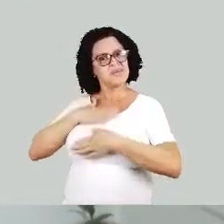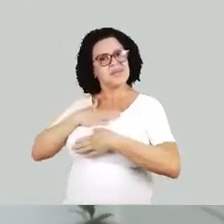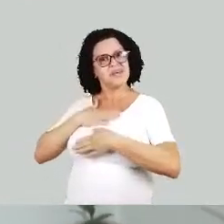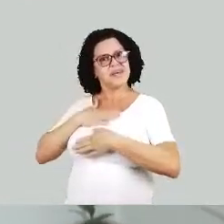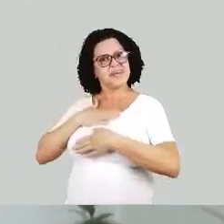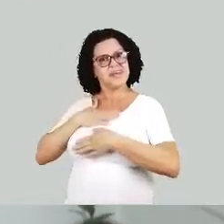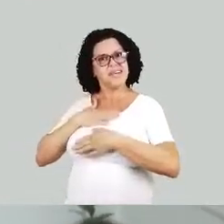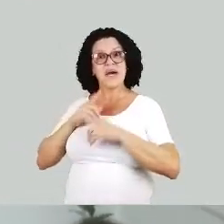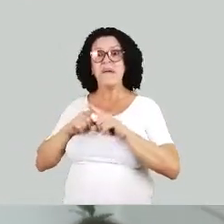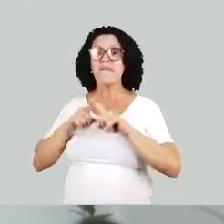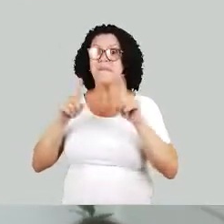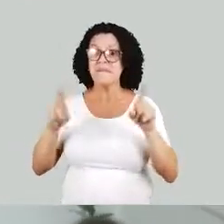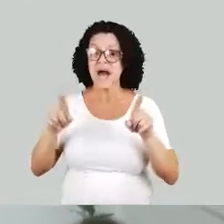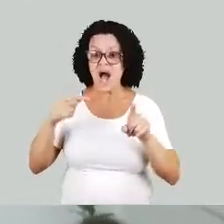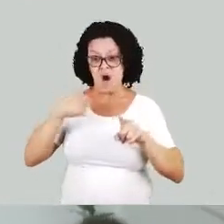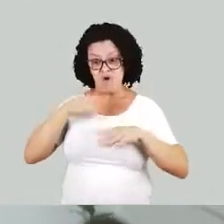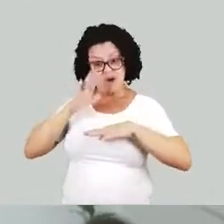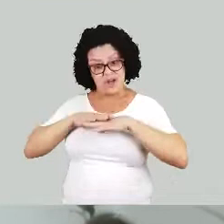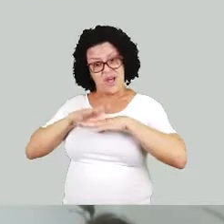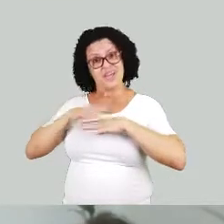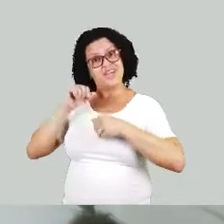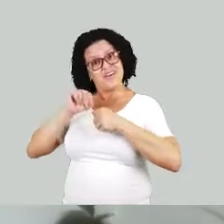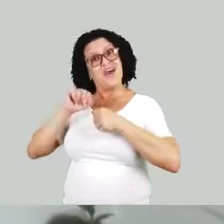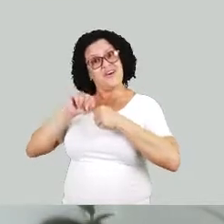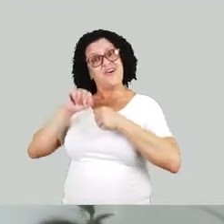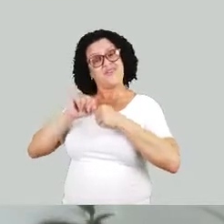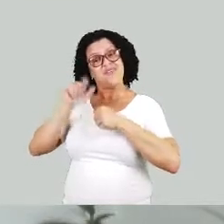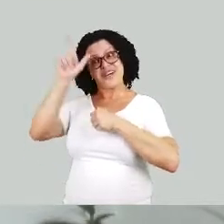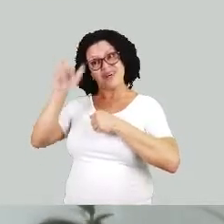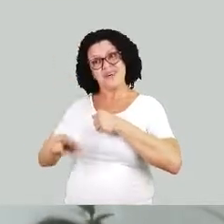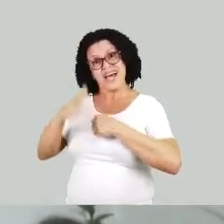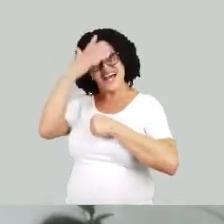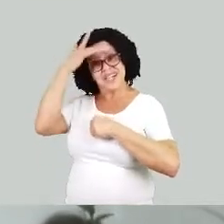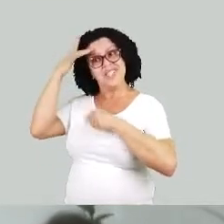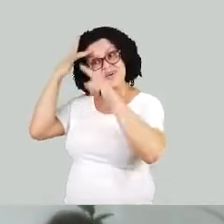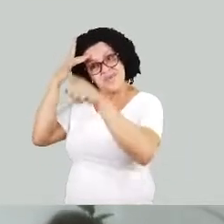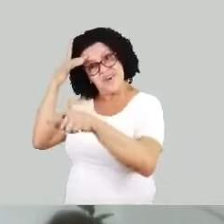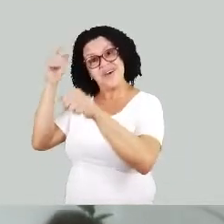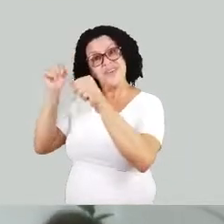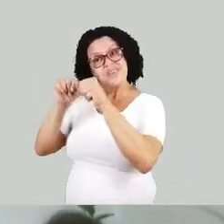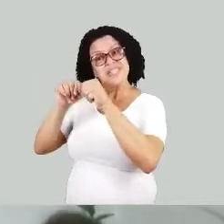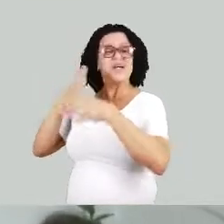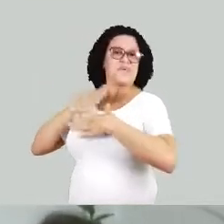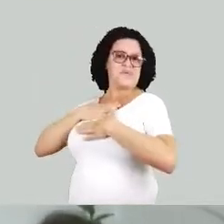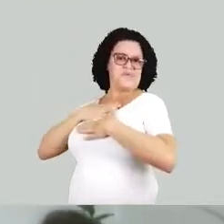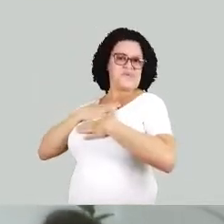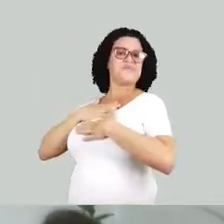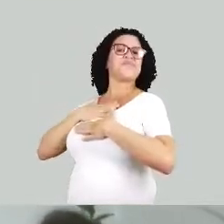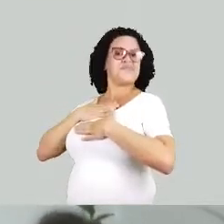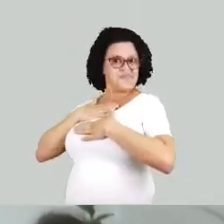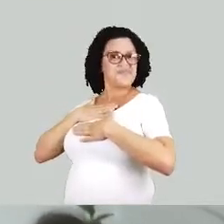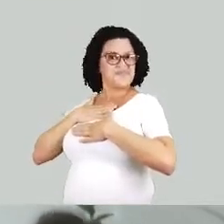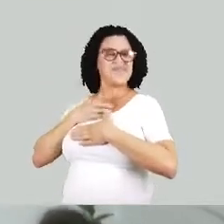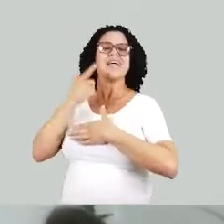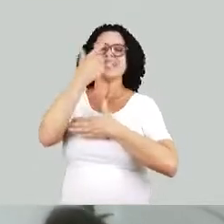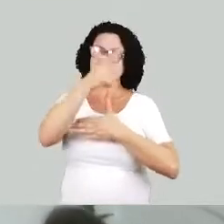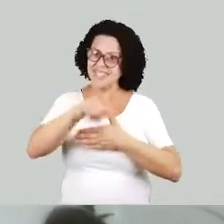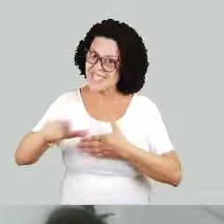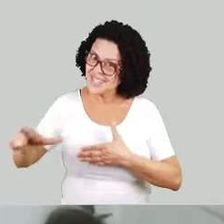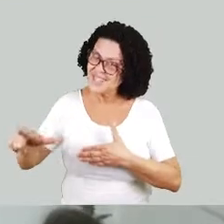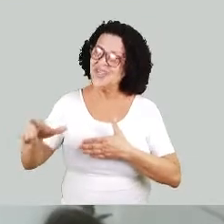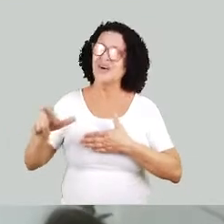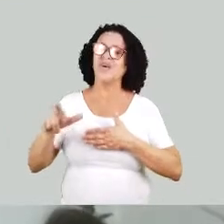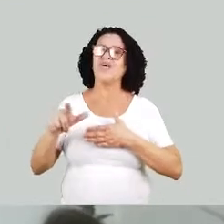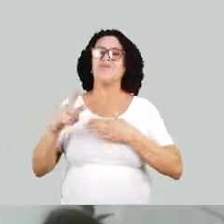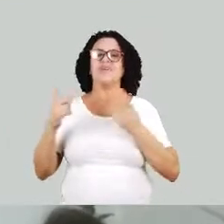mim, mas sim do que eu fiz com o que as pessoas fizeram para mim. Então, mais uma vez, falando